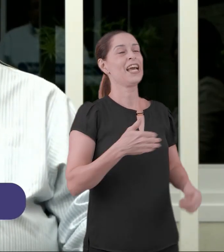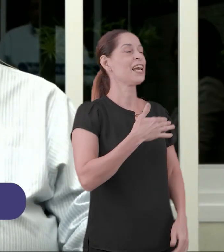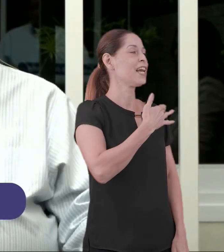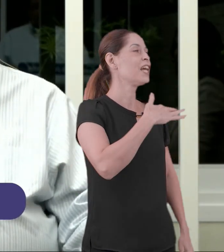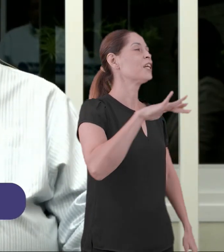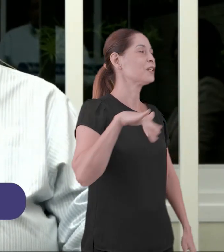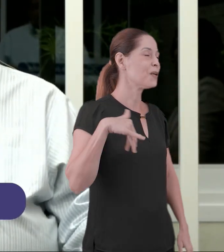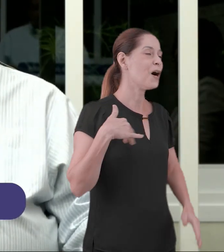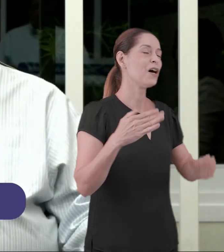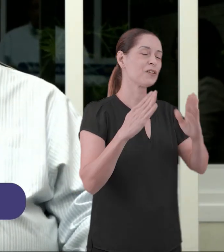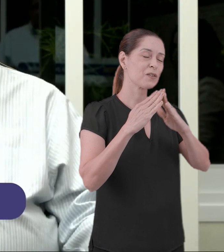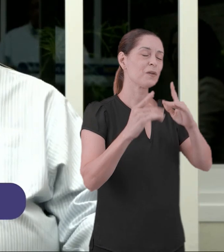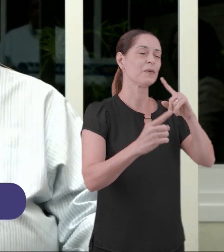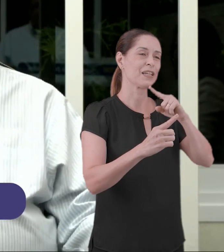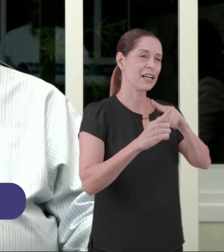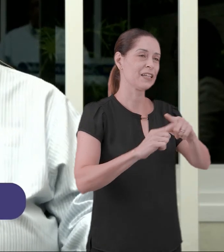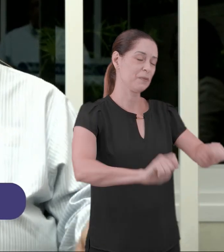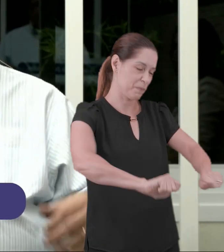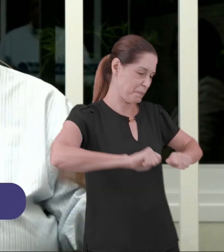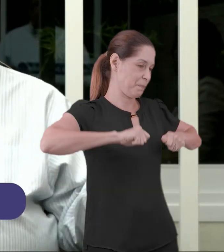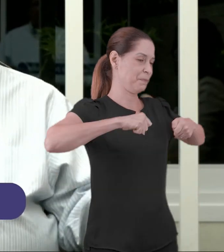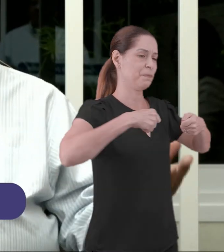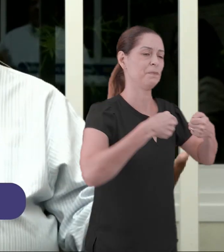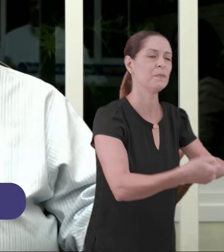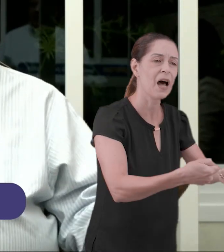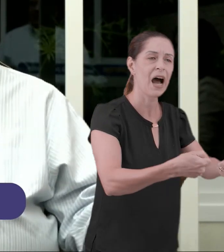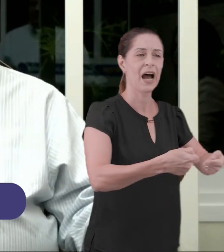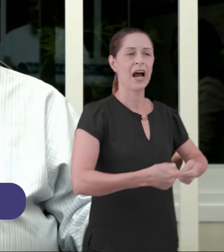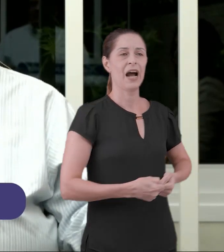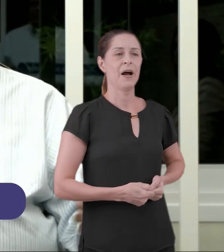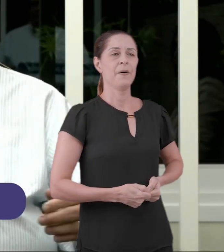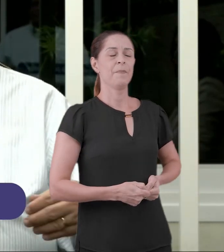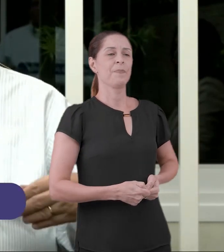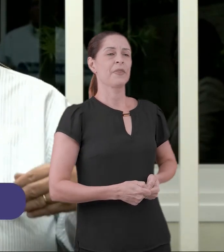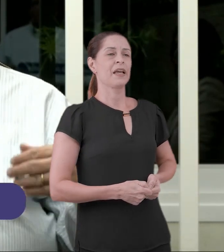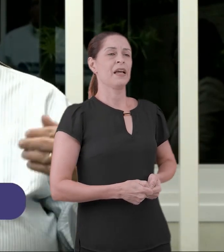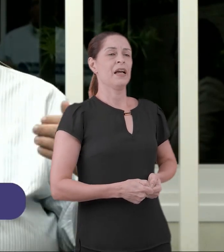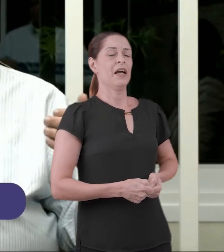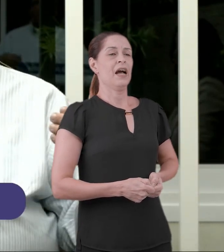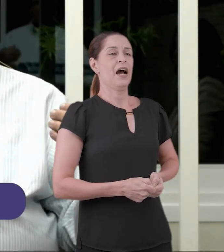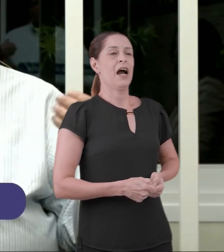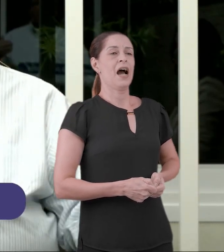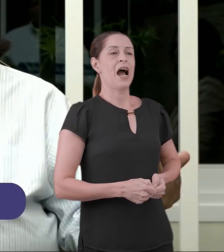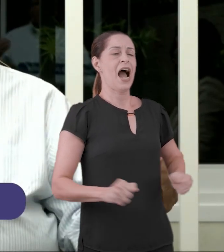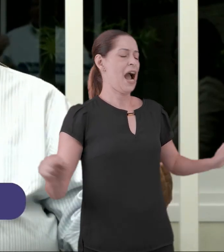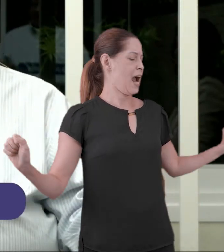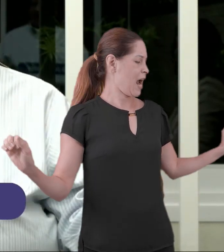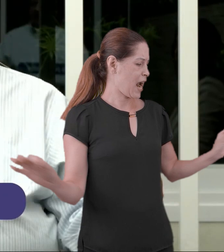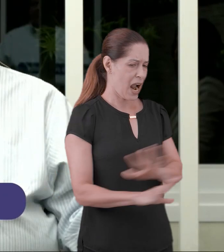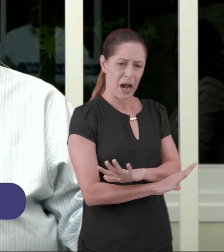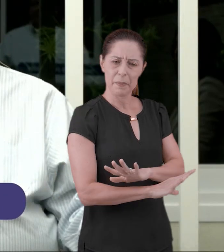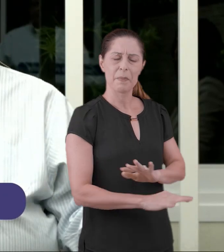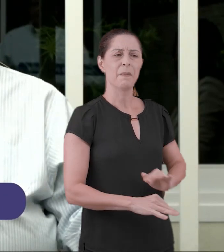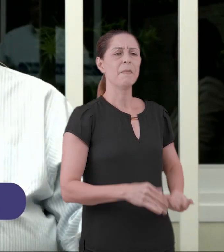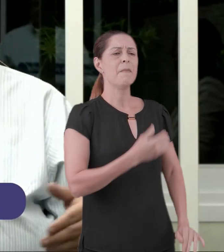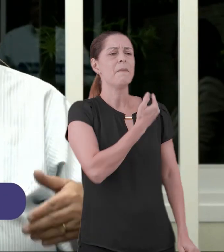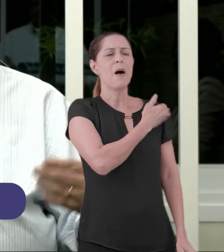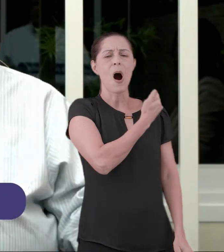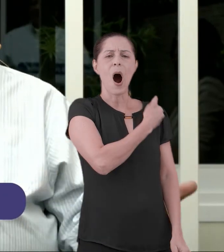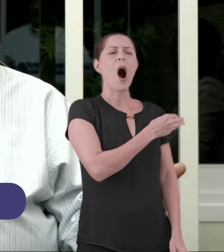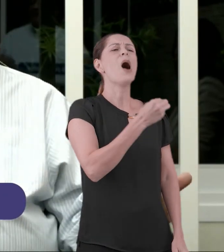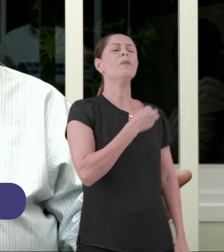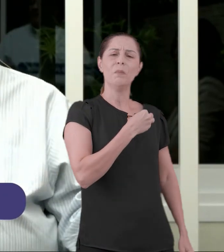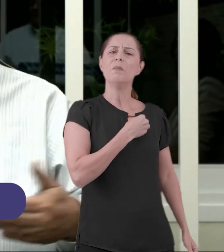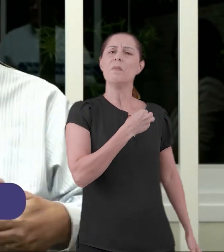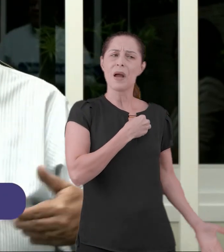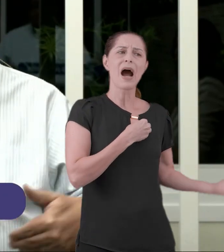que lutar não somente contra esse preconceito, esse pecado de fazer diferença